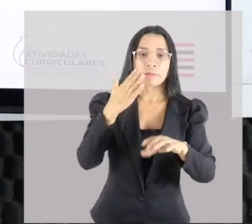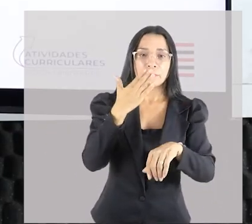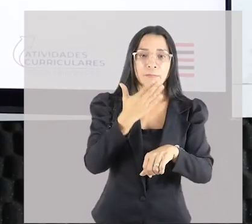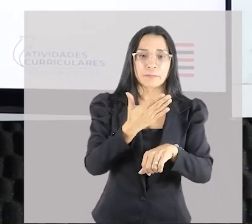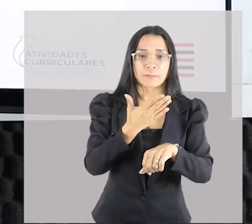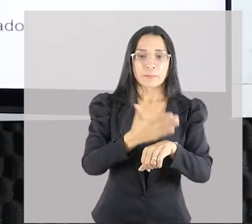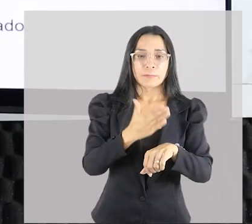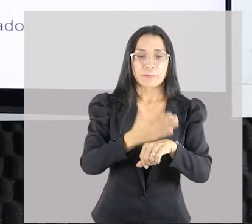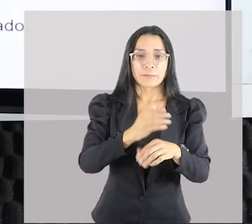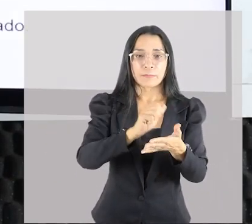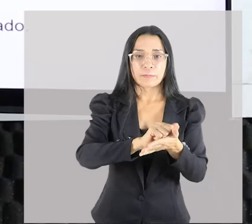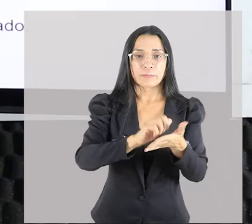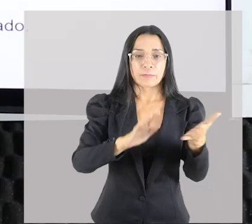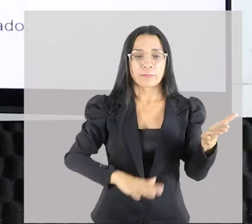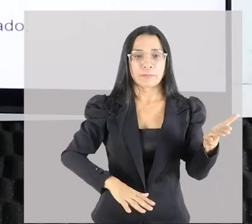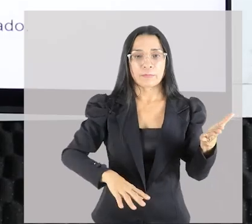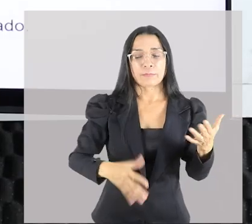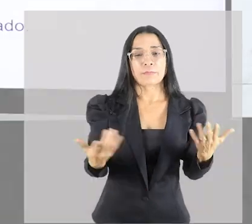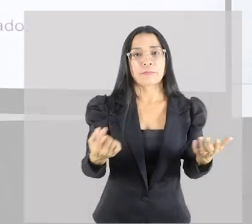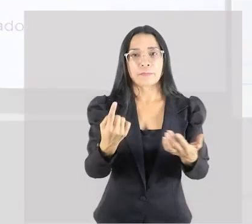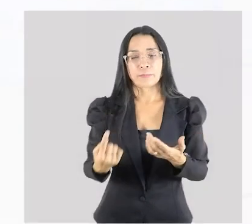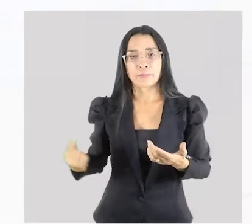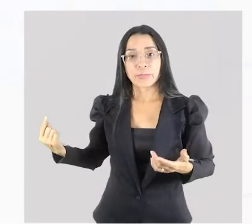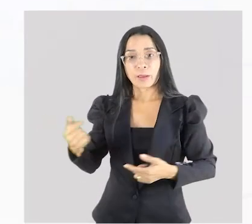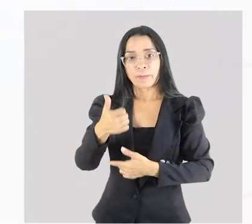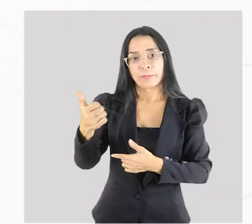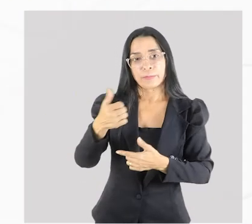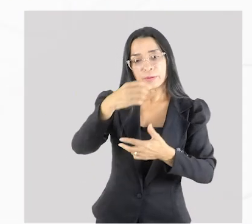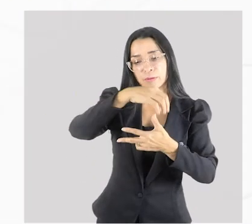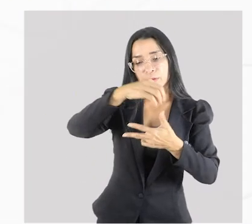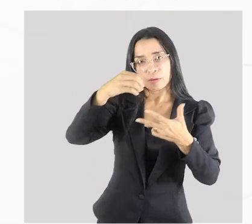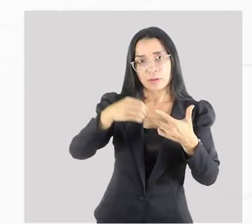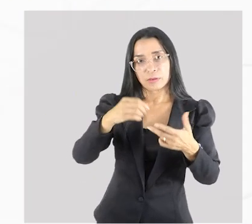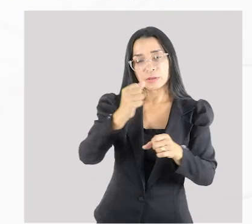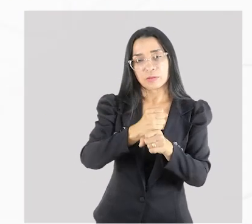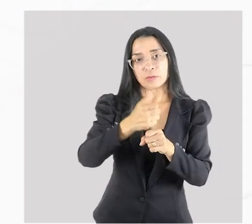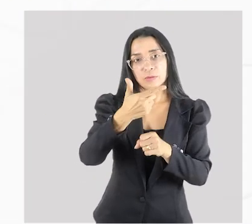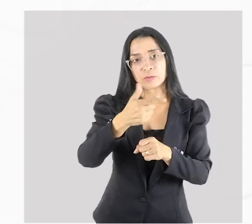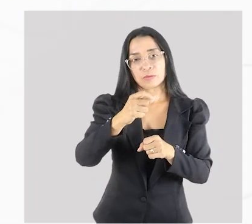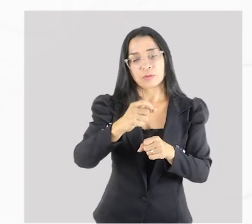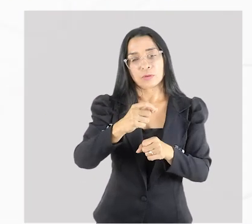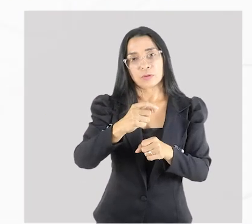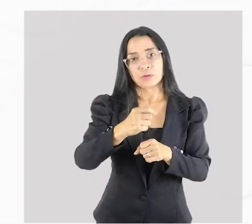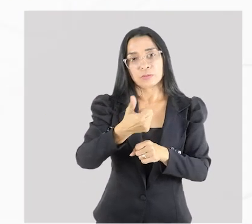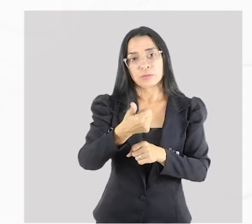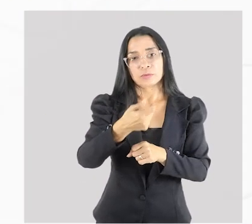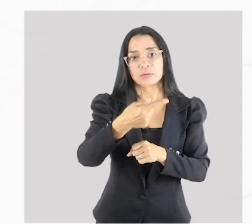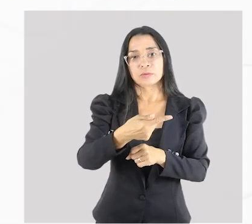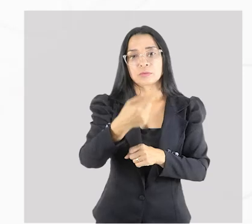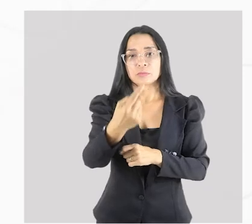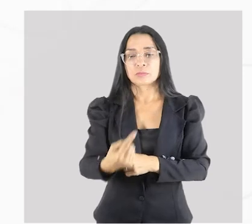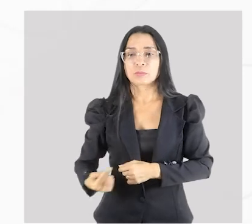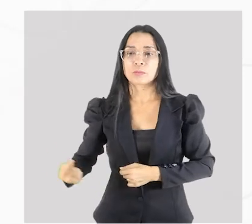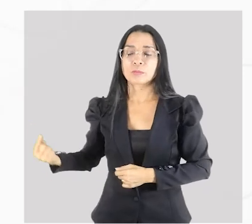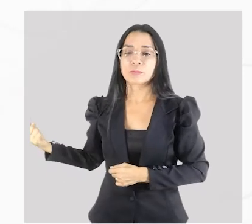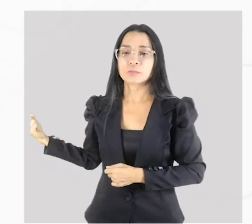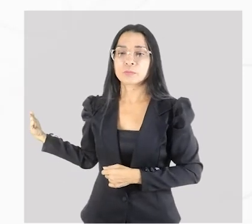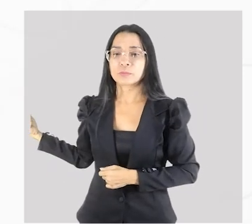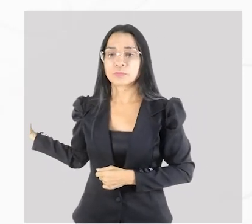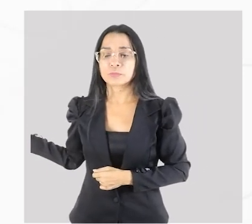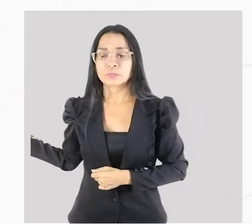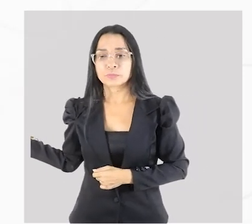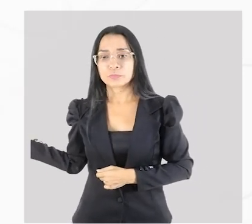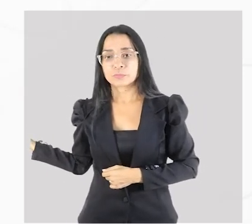exercícios. Enem 2017. Mas era, sobretudo, Alain, que os